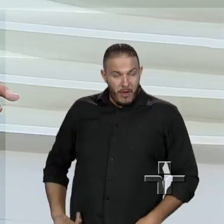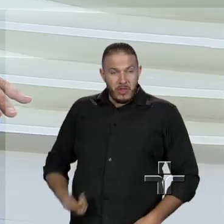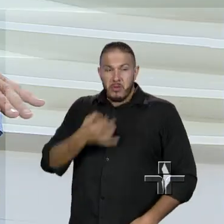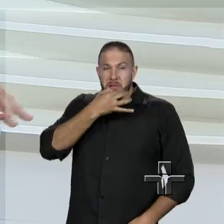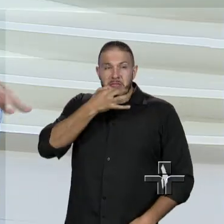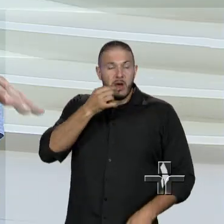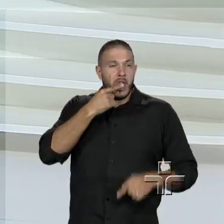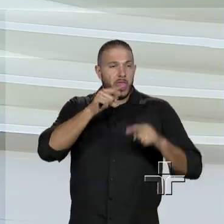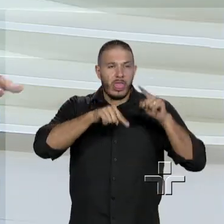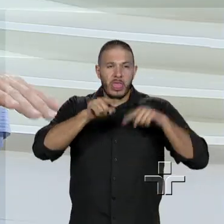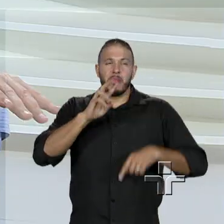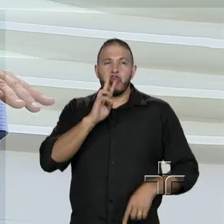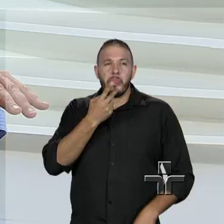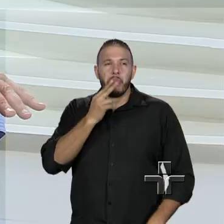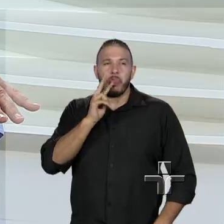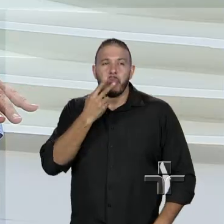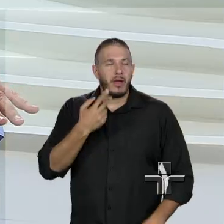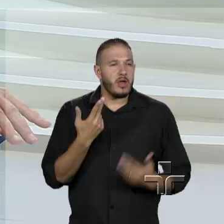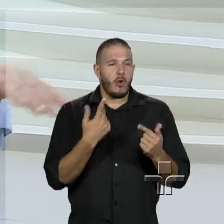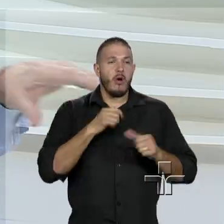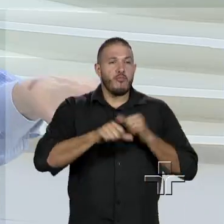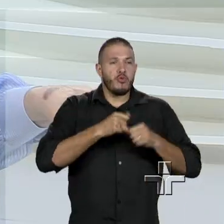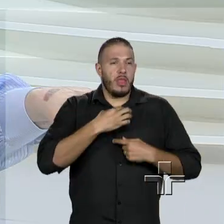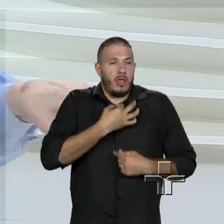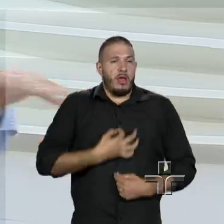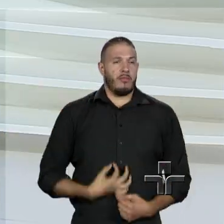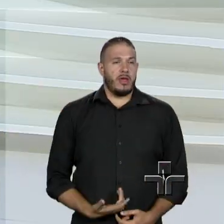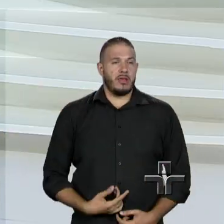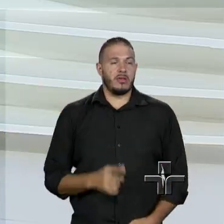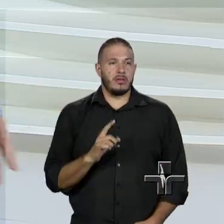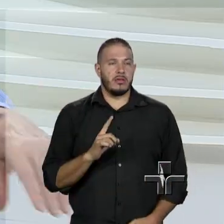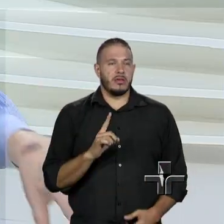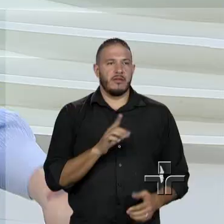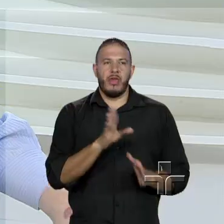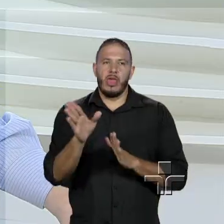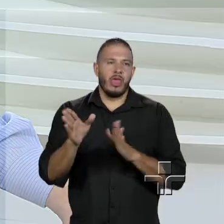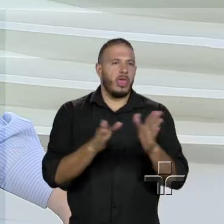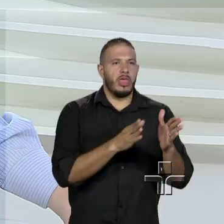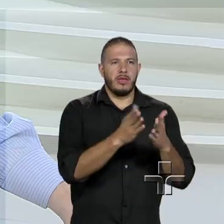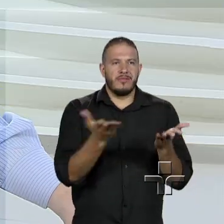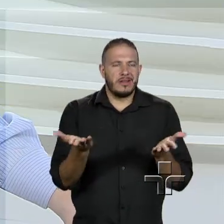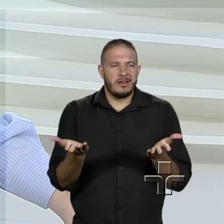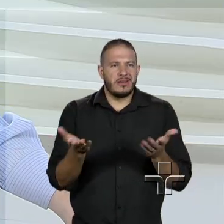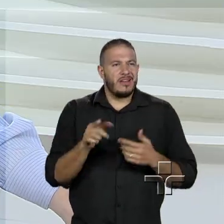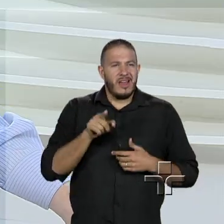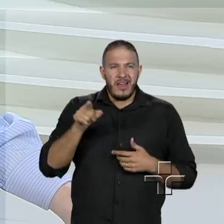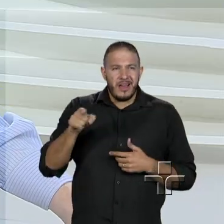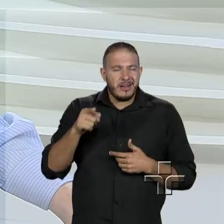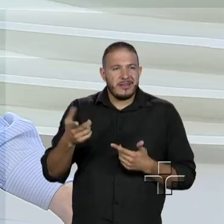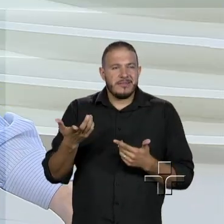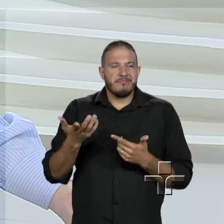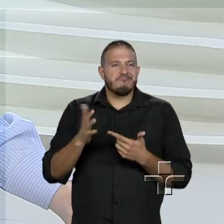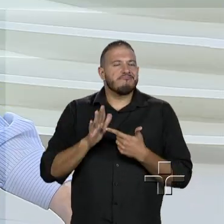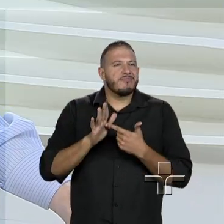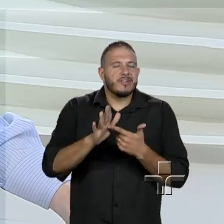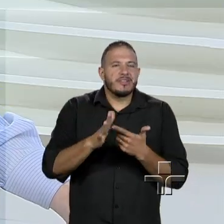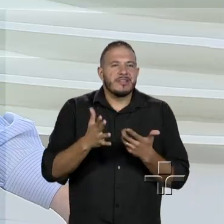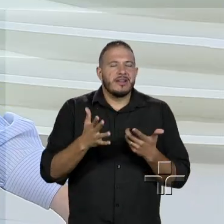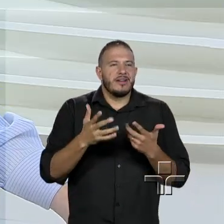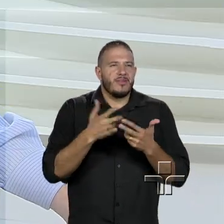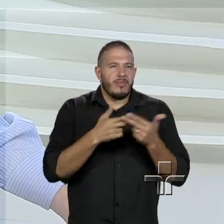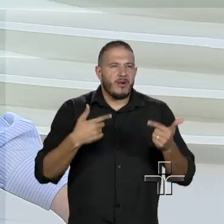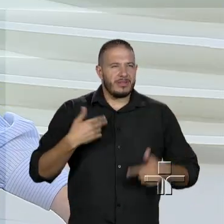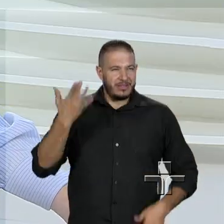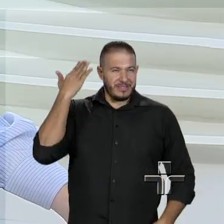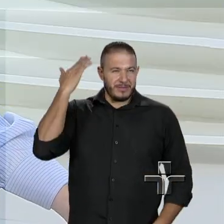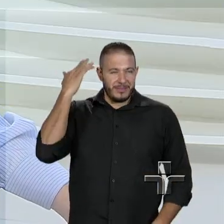tá? Do mesmo jeito que muda de camisa, e que vai para um lado e vai para o outro, ele reproduz um negócio que o velho